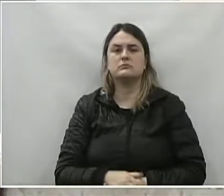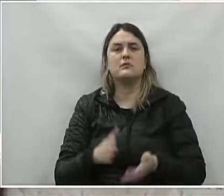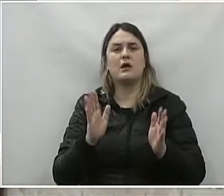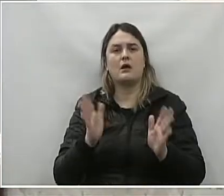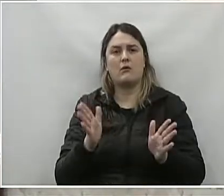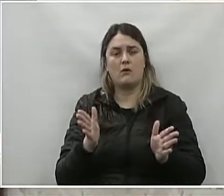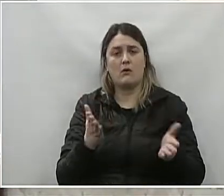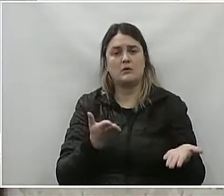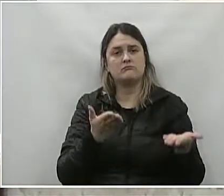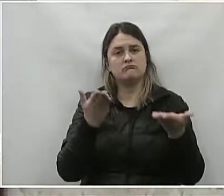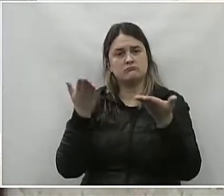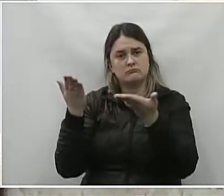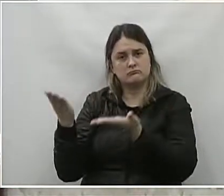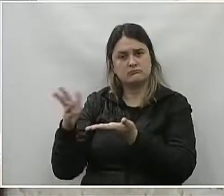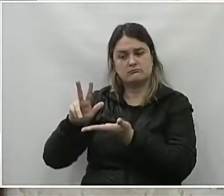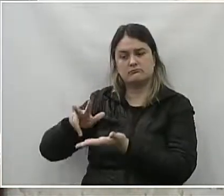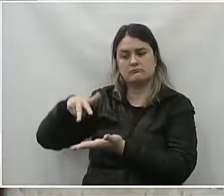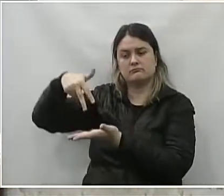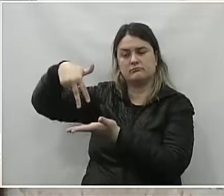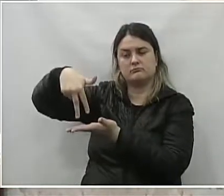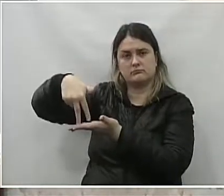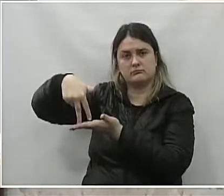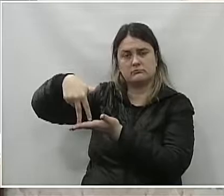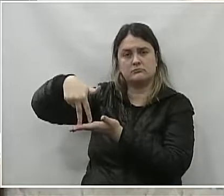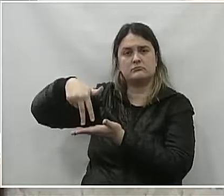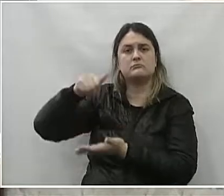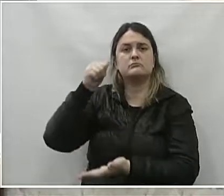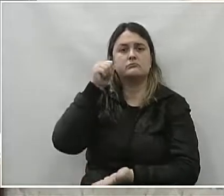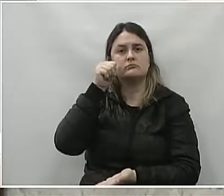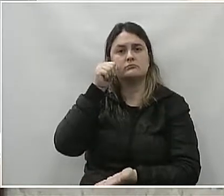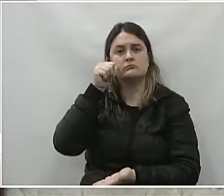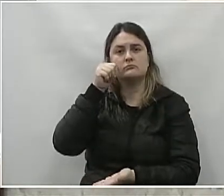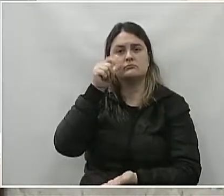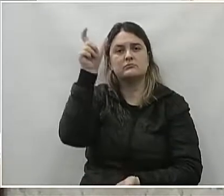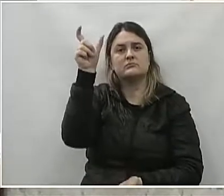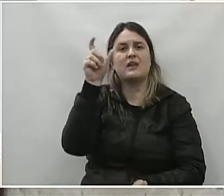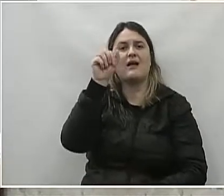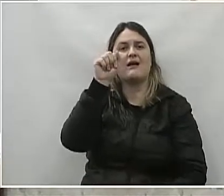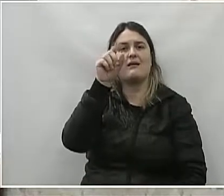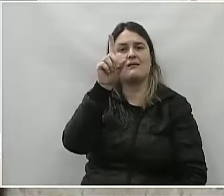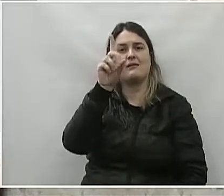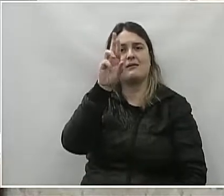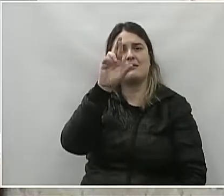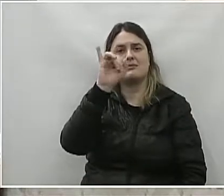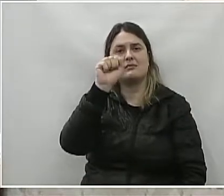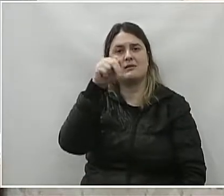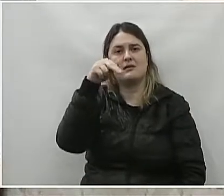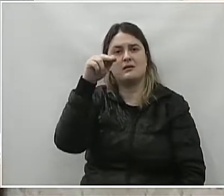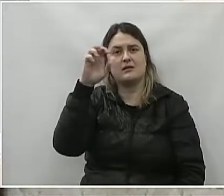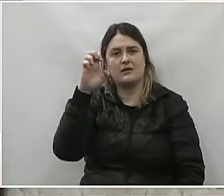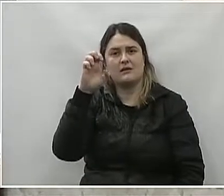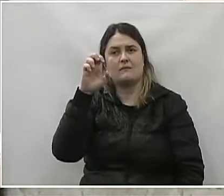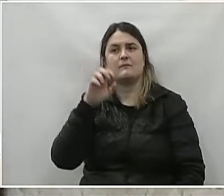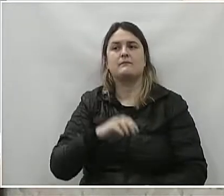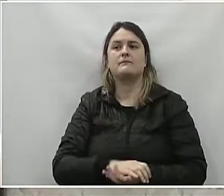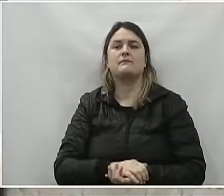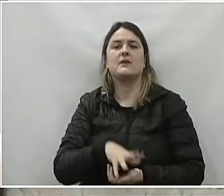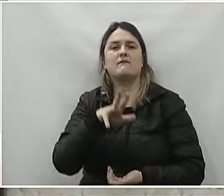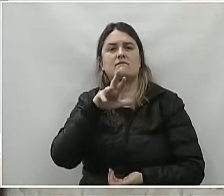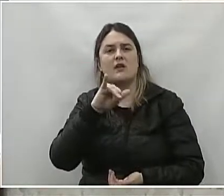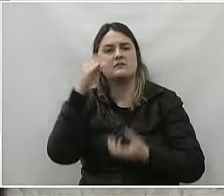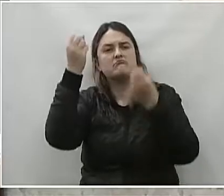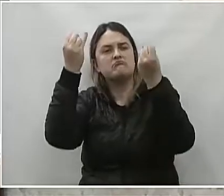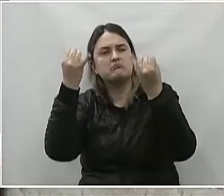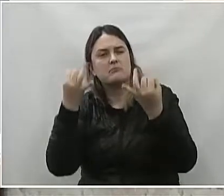Nesse momento, concedo a tribuna à senhora Adriane Aparecida Tomkiewicz para